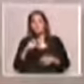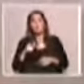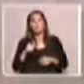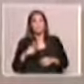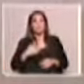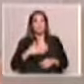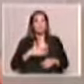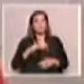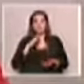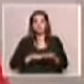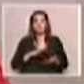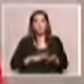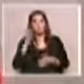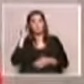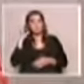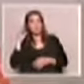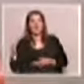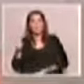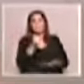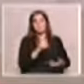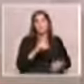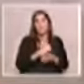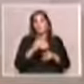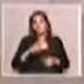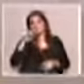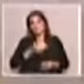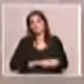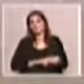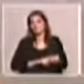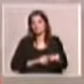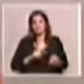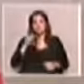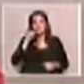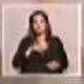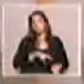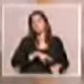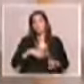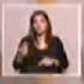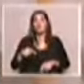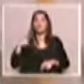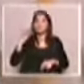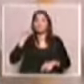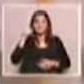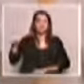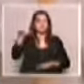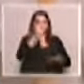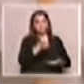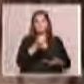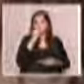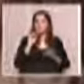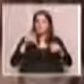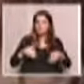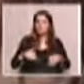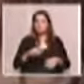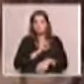restaurante disfarçou, não serviu. E como já sabiam que ele tinha algum feitio, mudaram de vinho, e o vinho, de facto, o outro apareceu, e no fim da refeição, o senhor do